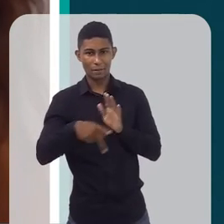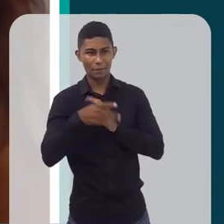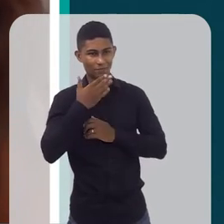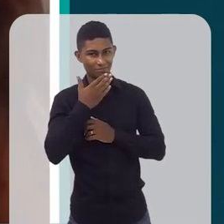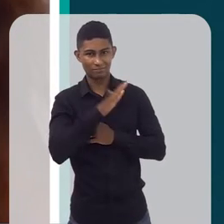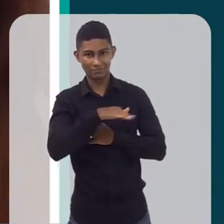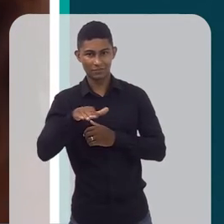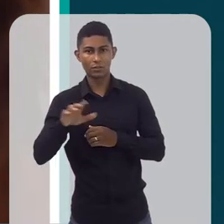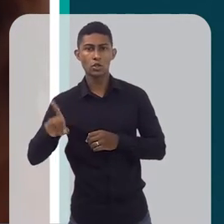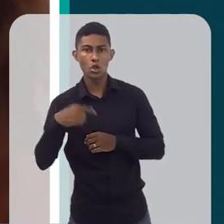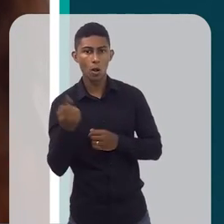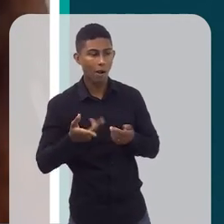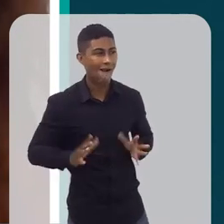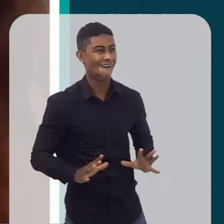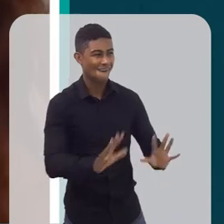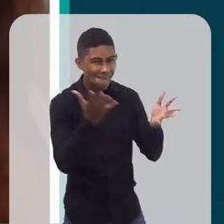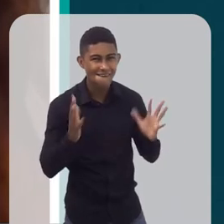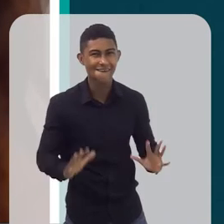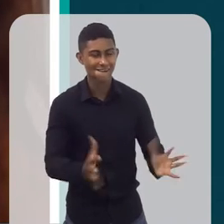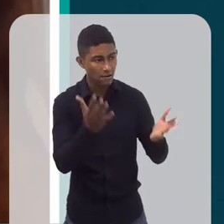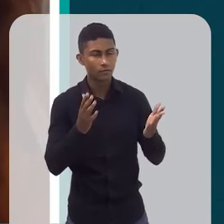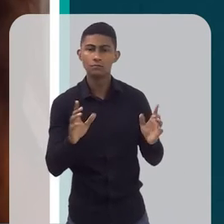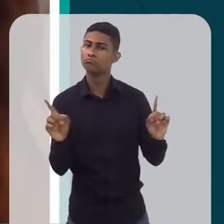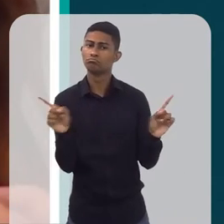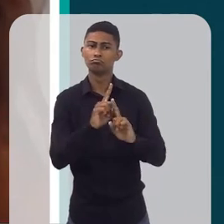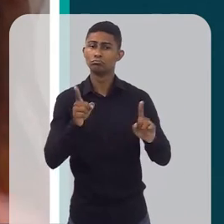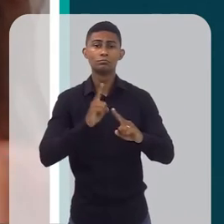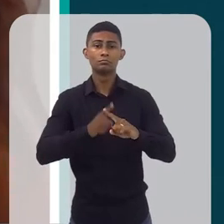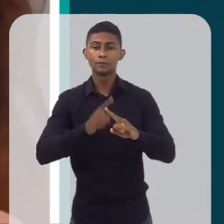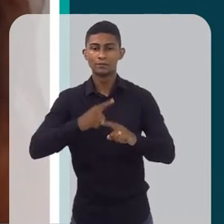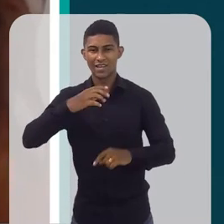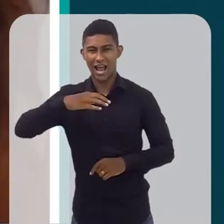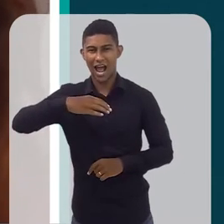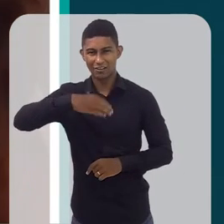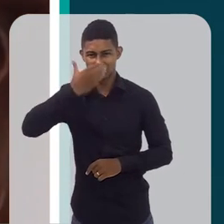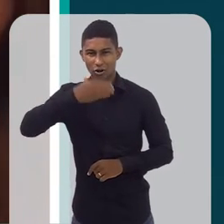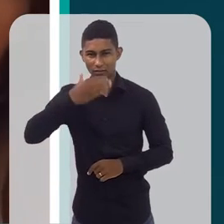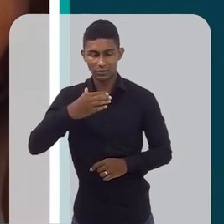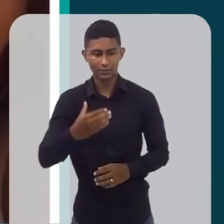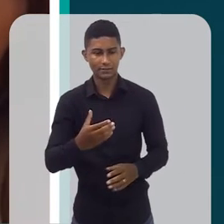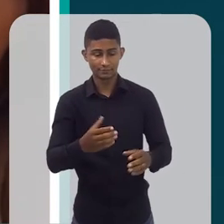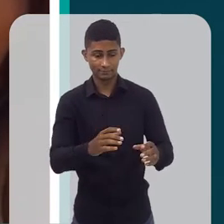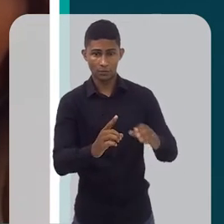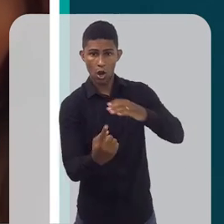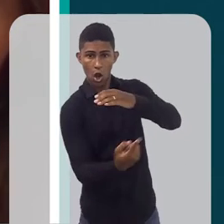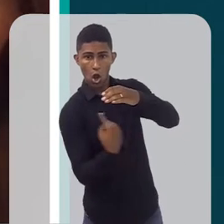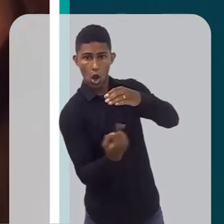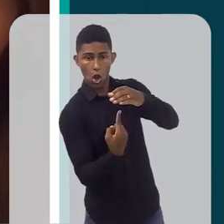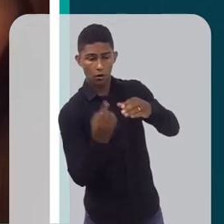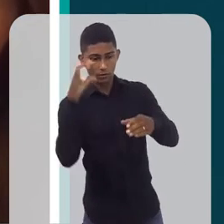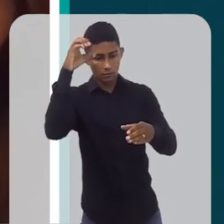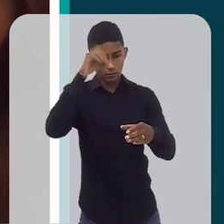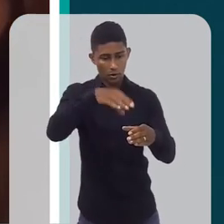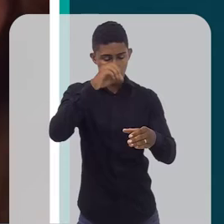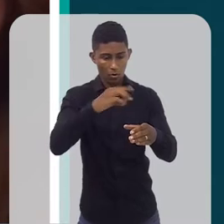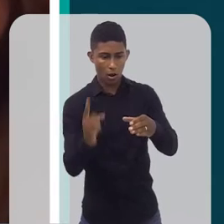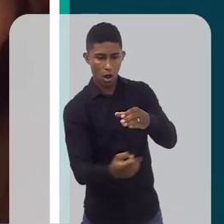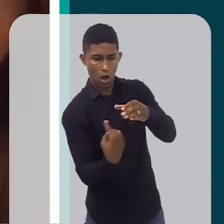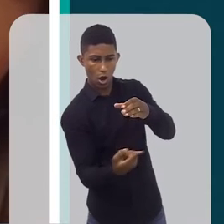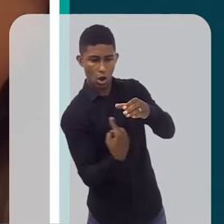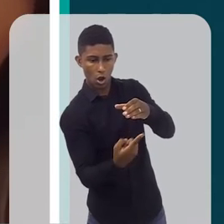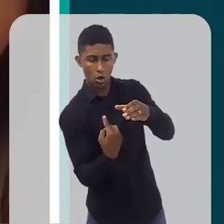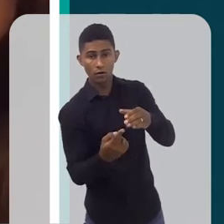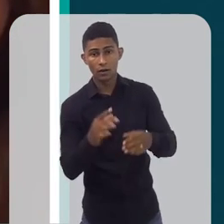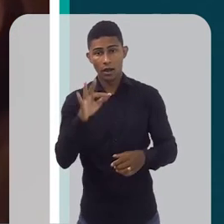de Pediatria não mais estimula. Porque quando você pega a fruta e processa a fruta, você